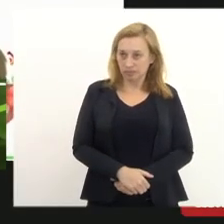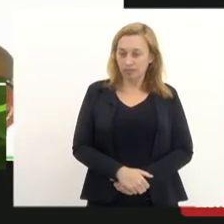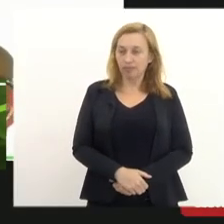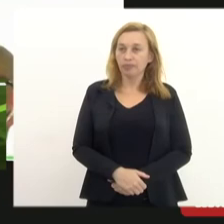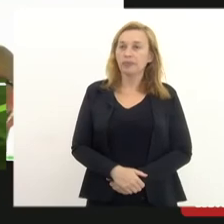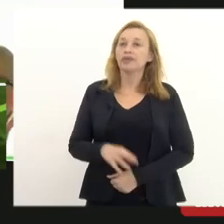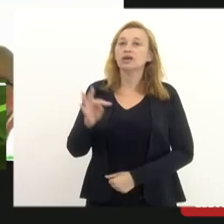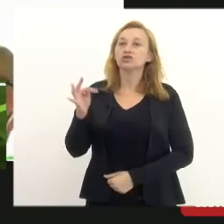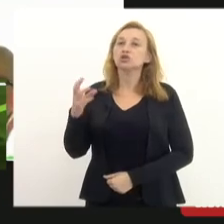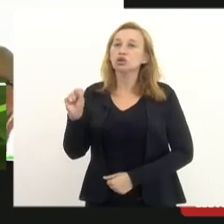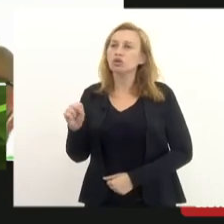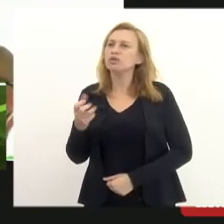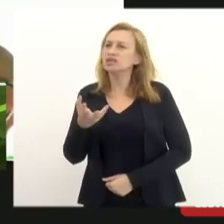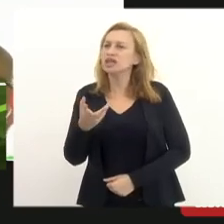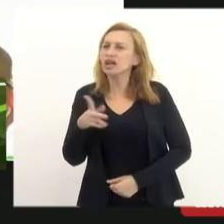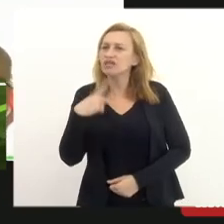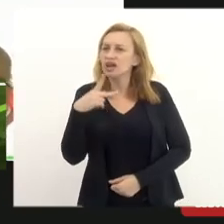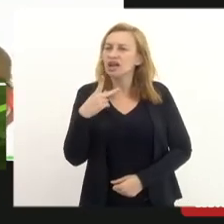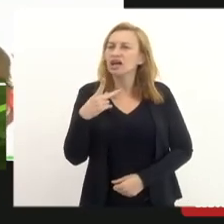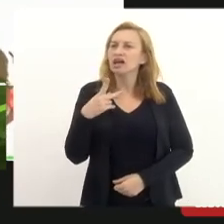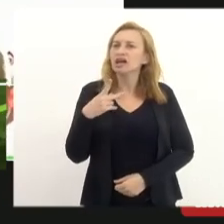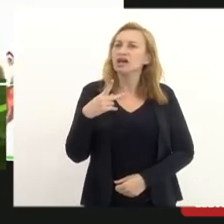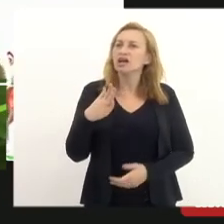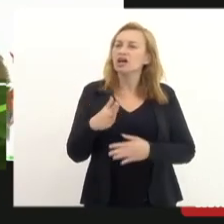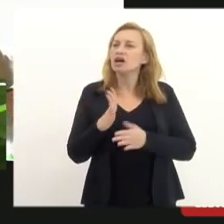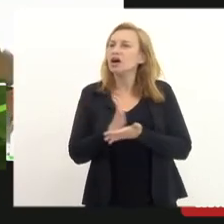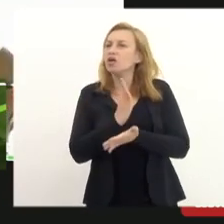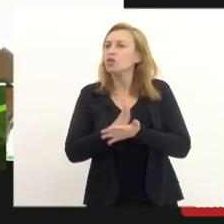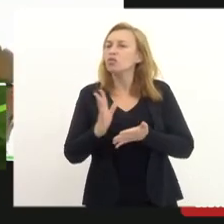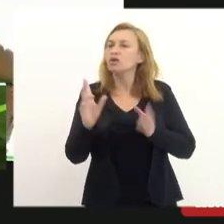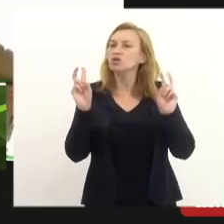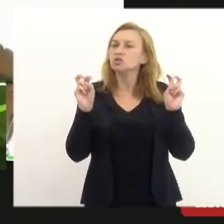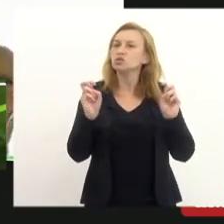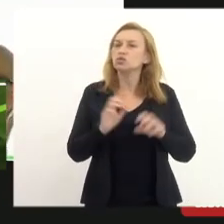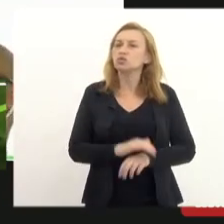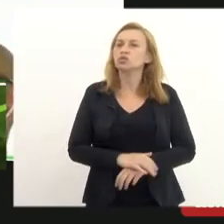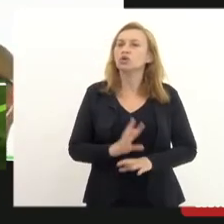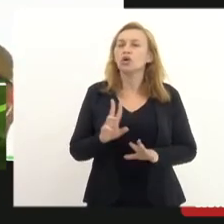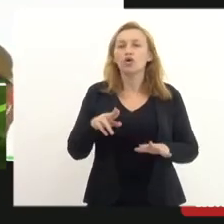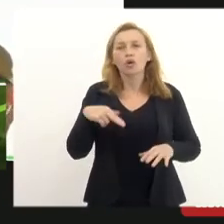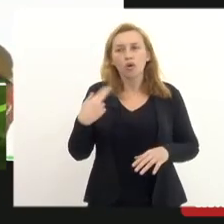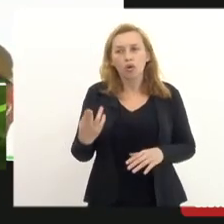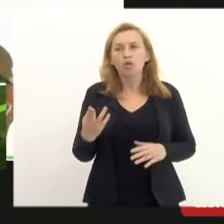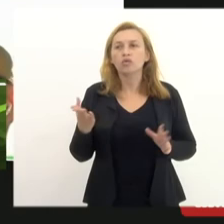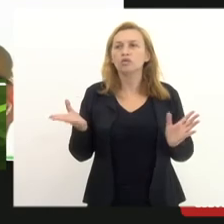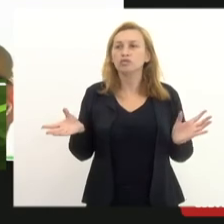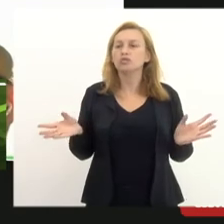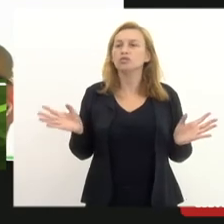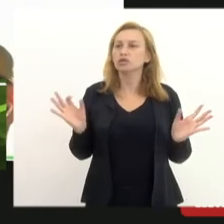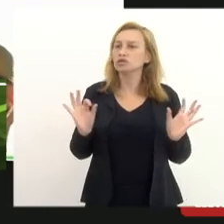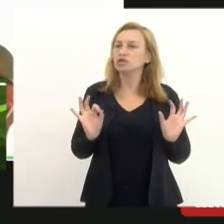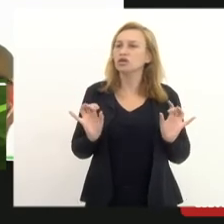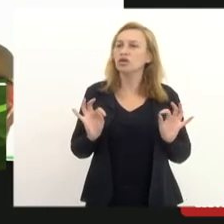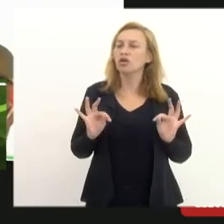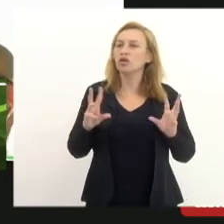Thomas, gostaria de acrescentar mais alguma questão? Está contemplado. Gostaria de ecoar aí a